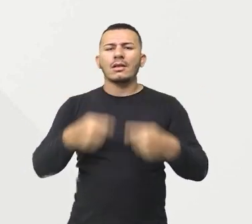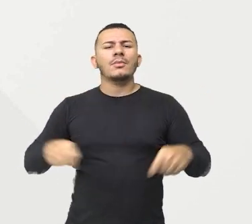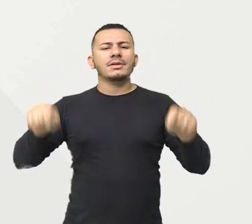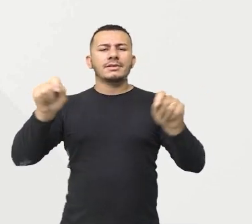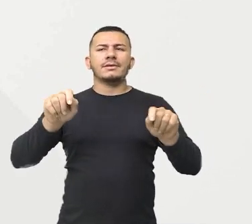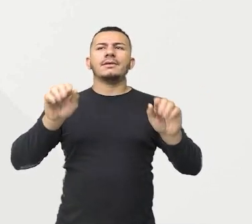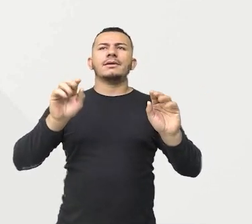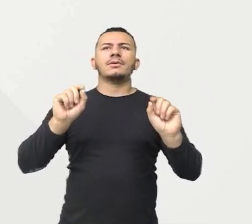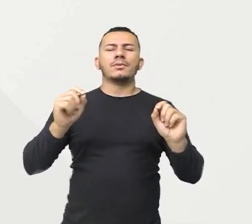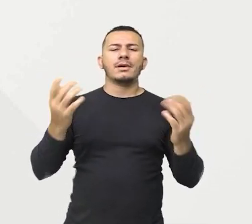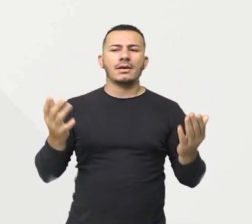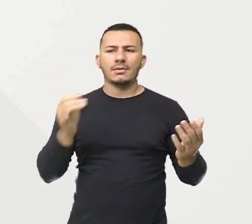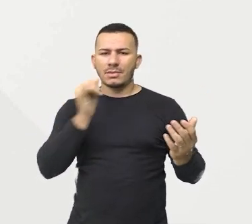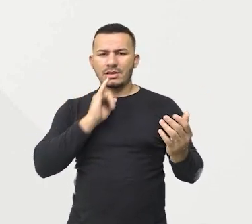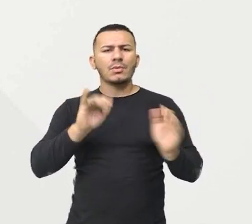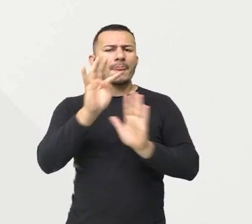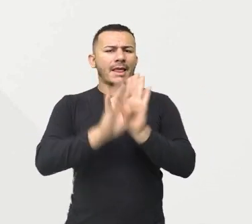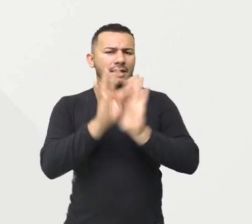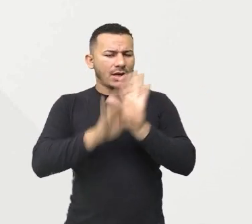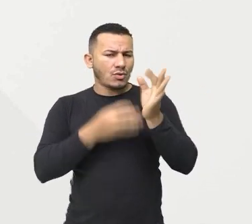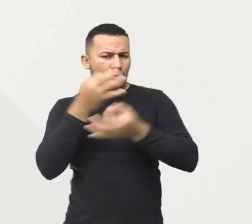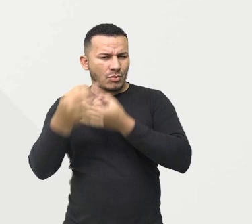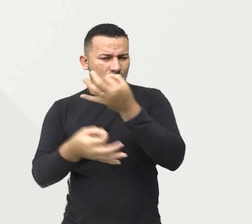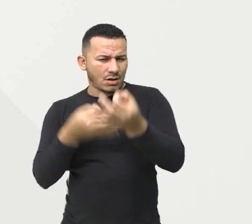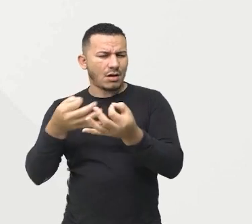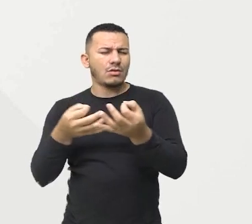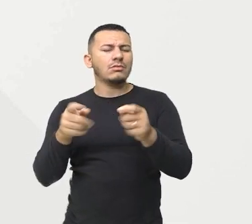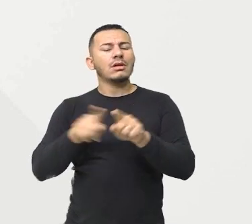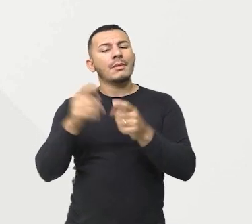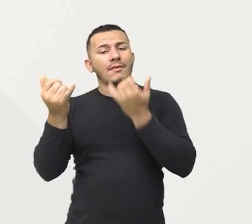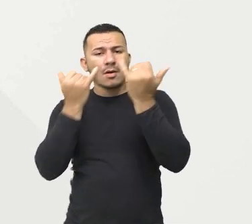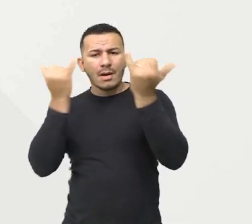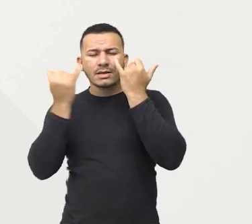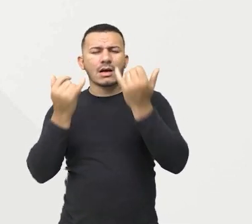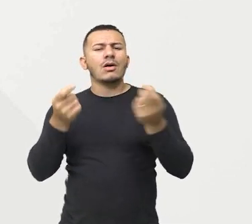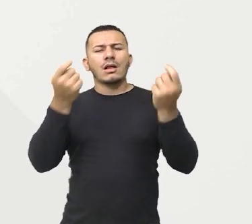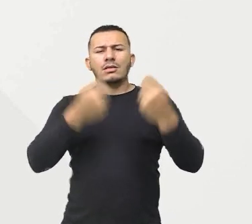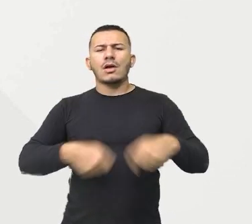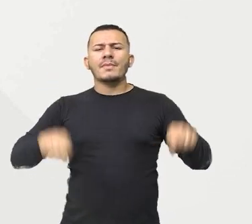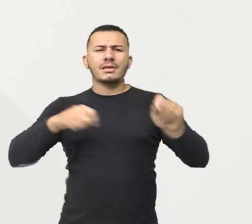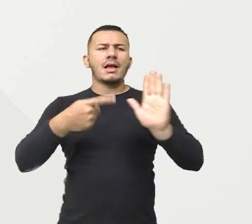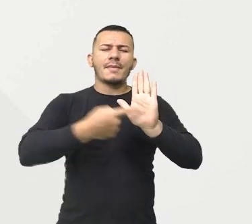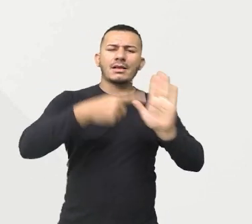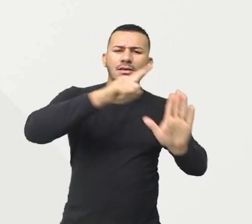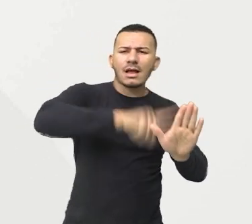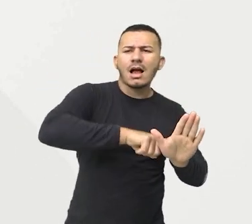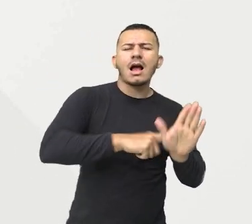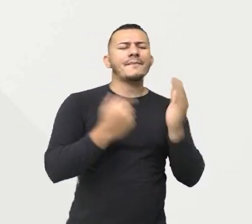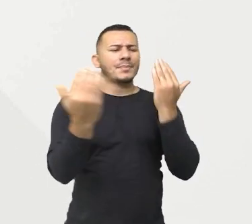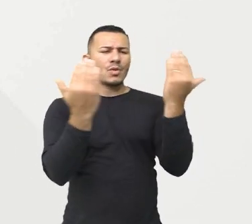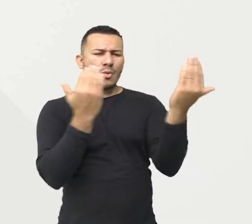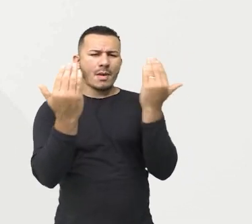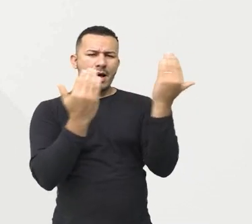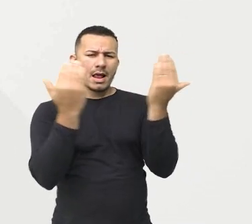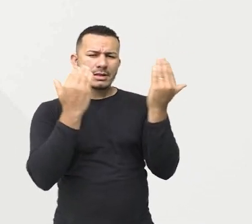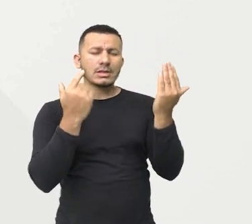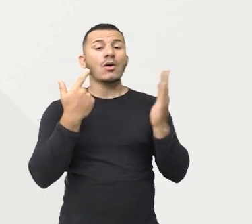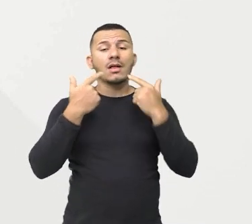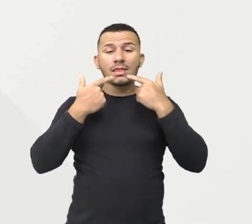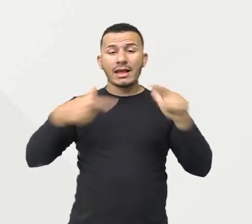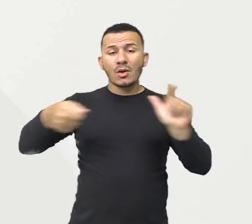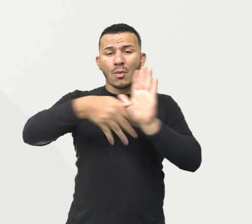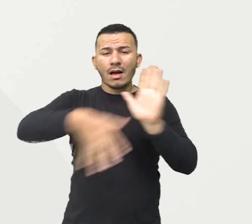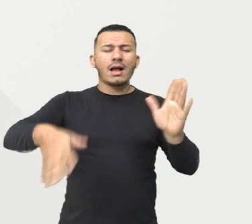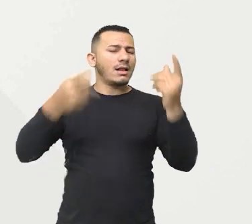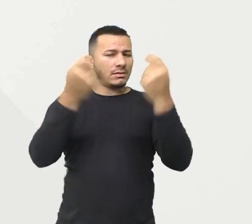momento, já que são textos de opinião e informativos, vamos deixar de lado as metáforas, as comparações, as figuras de linguagem, tá bom, gente? Aqui a